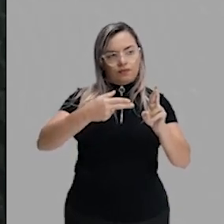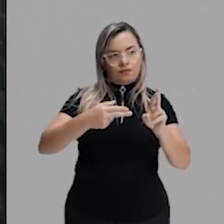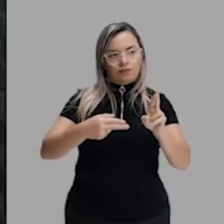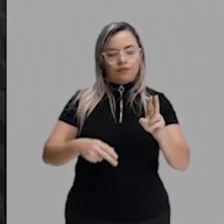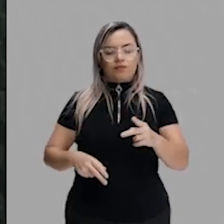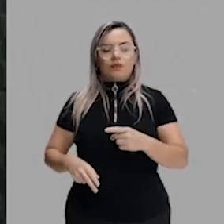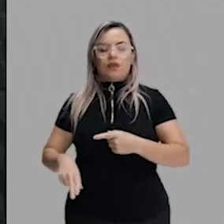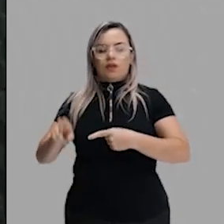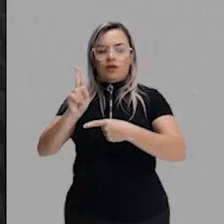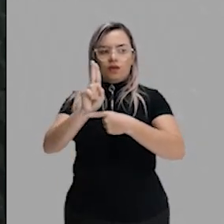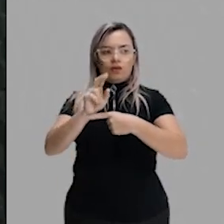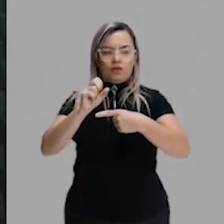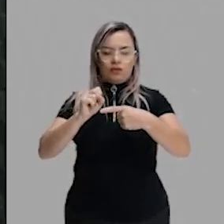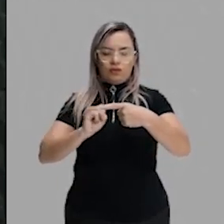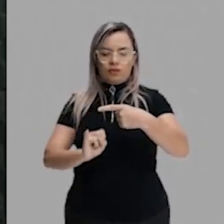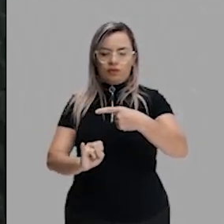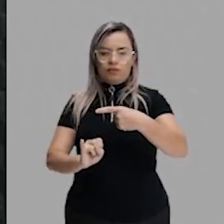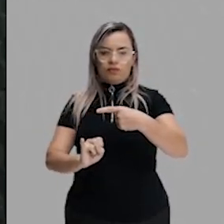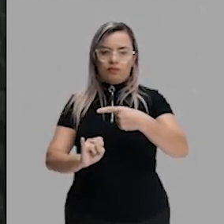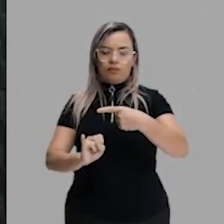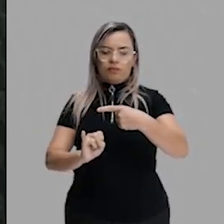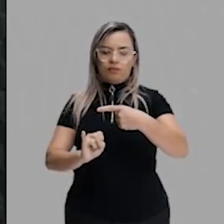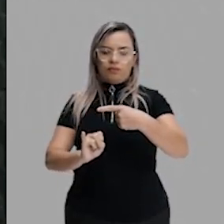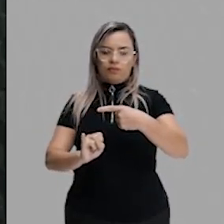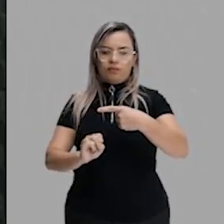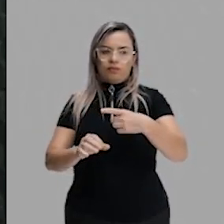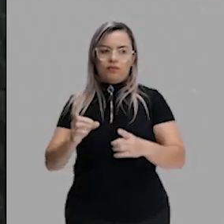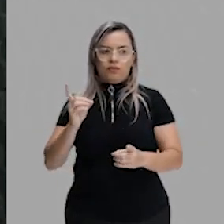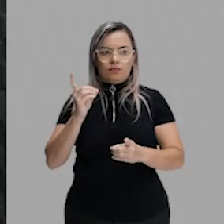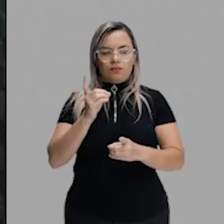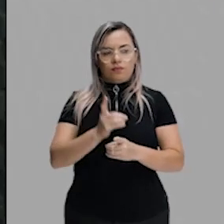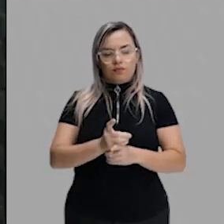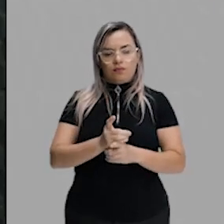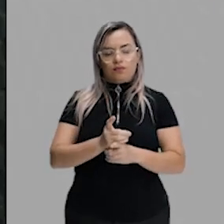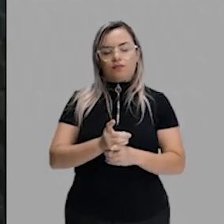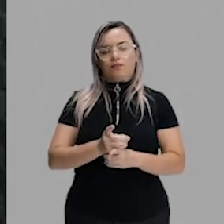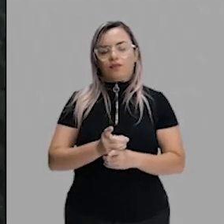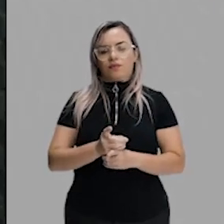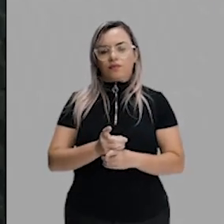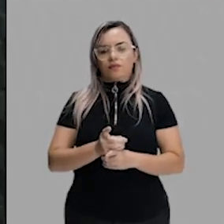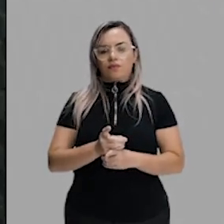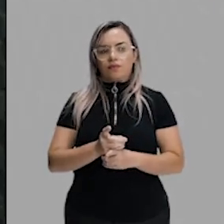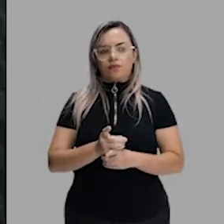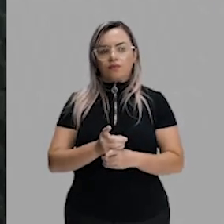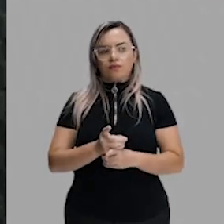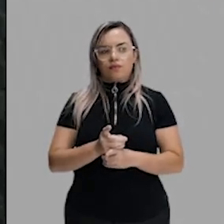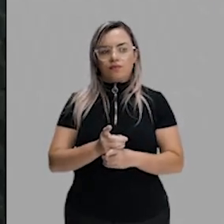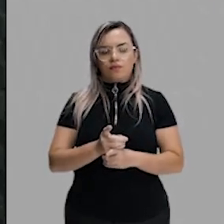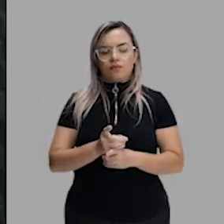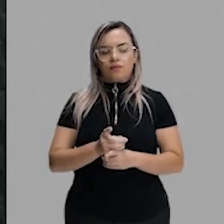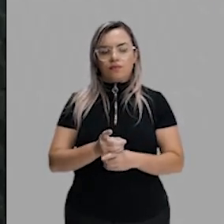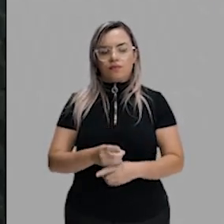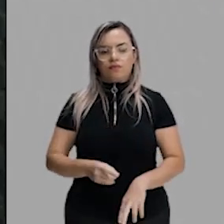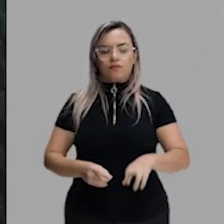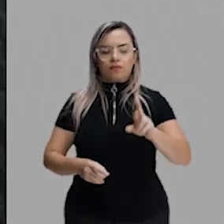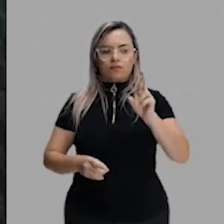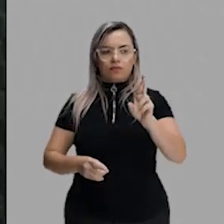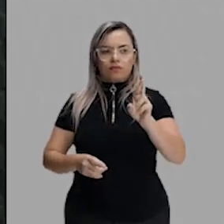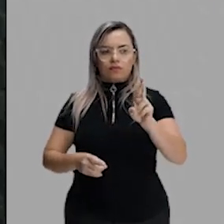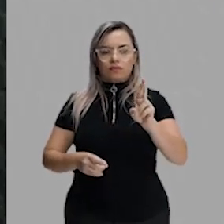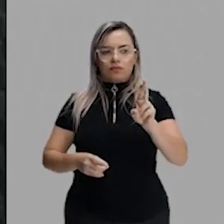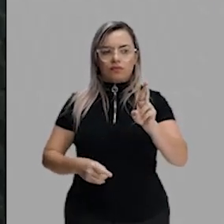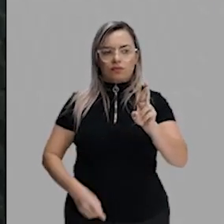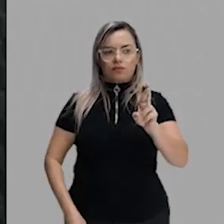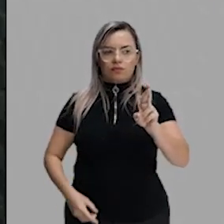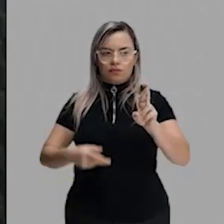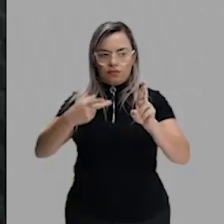DDP sobre corrente, então nós vamos encontrar o seguinte, ó, que a resistência então